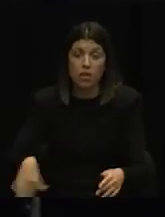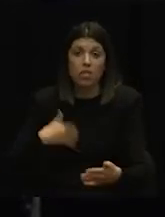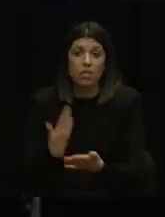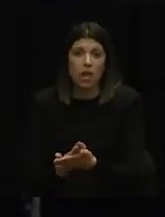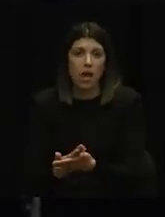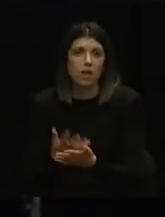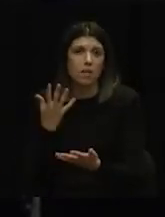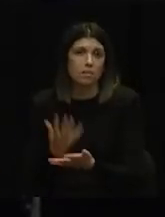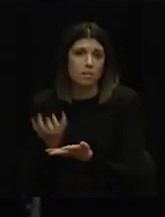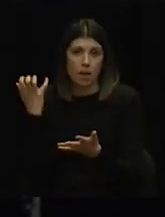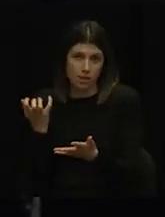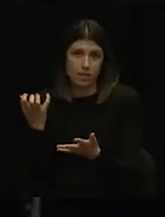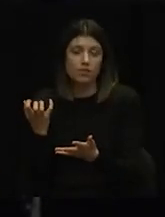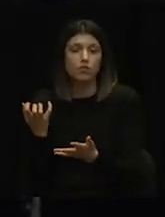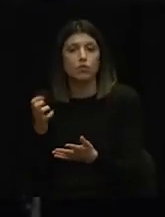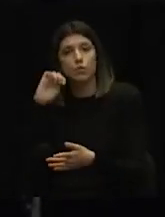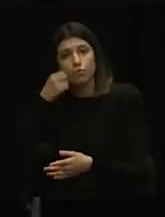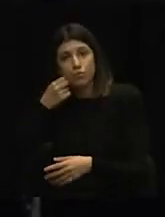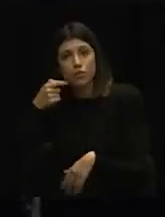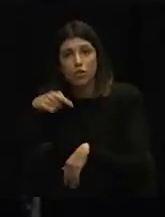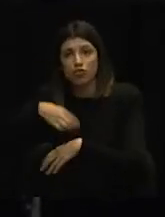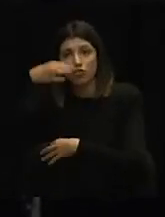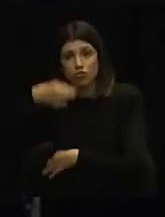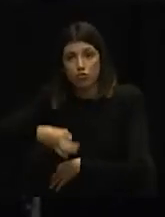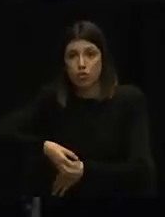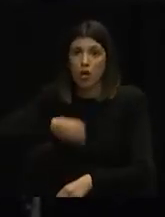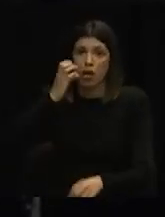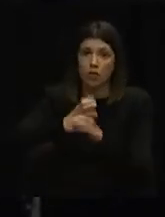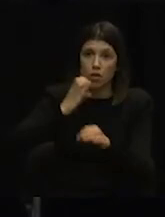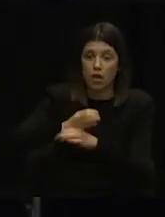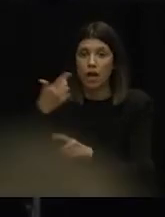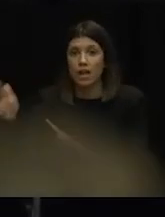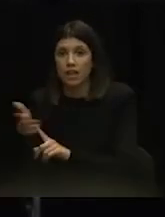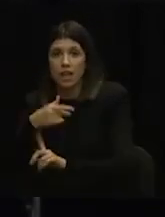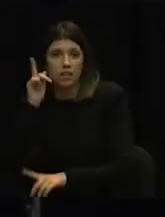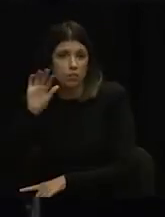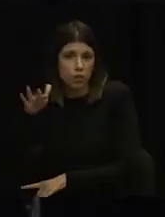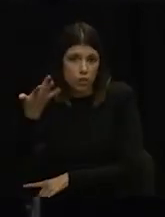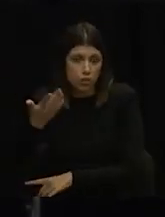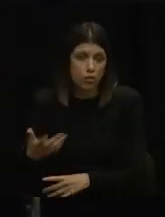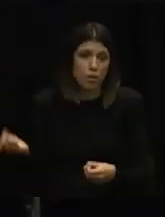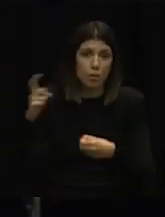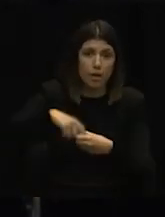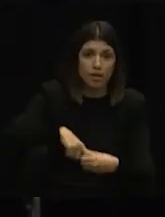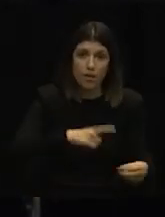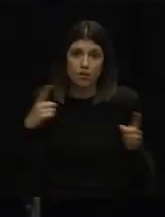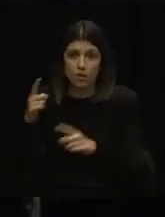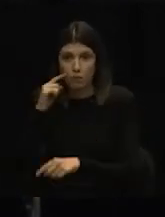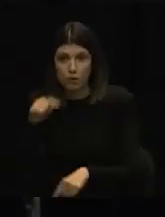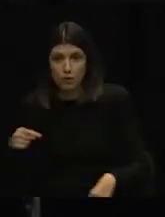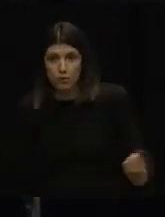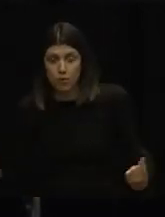trânsito seriamente impactos na fidelidade e na pontualidade dos nossos autocarros e táxis que são aspectos essenciais para uma adesão aos transportes públicos